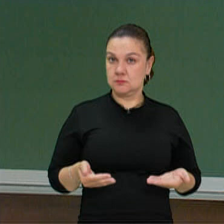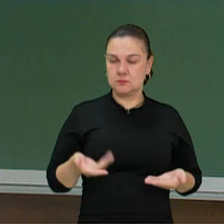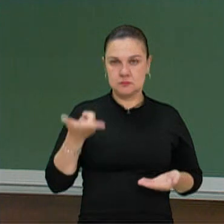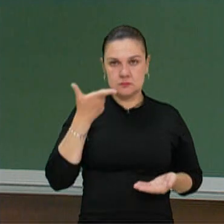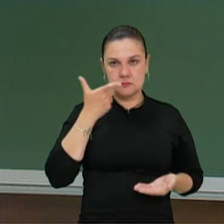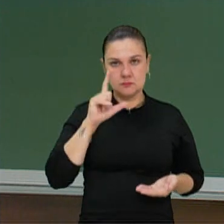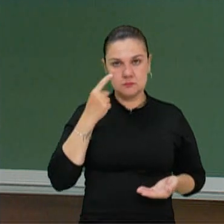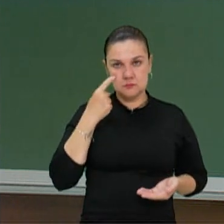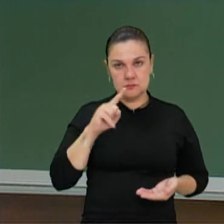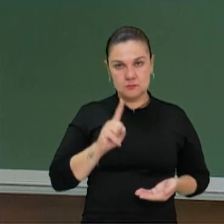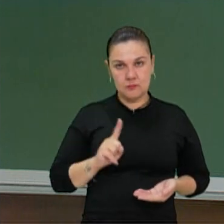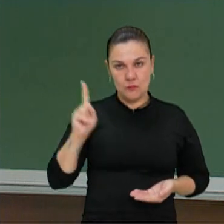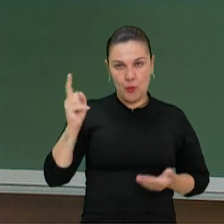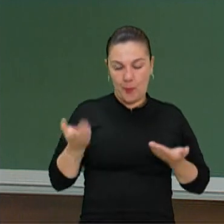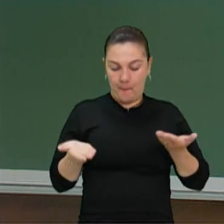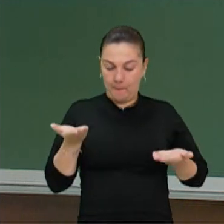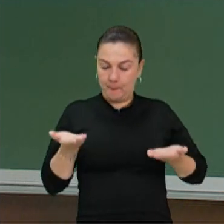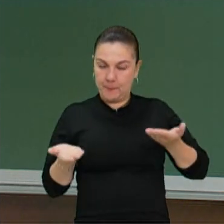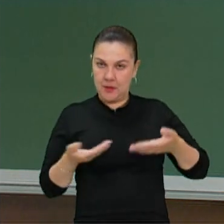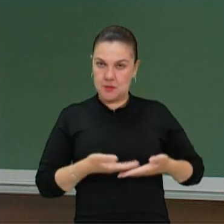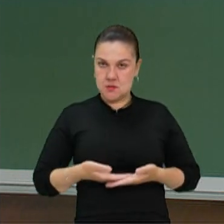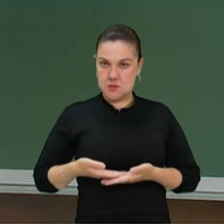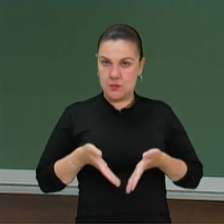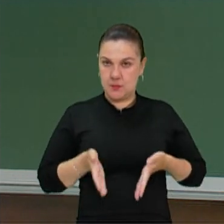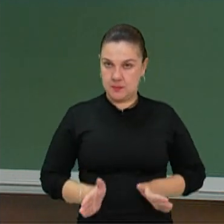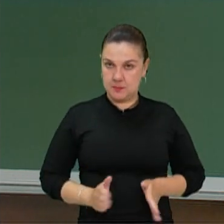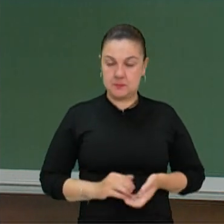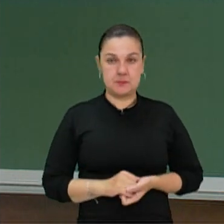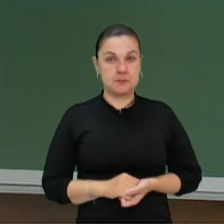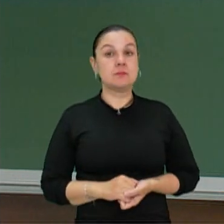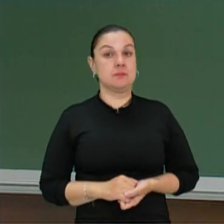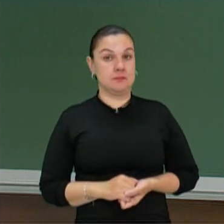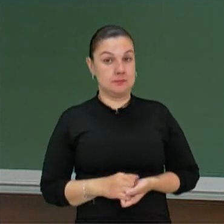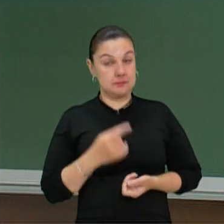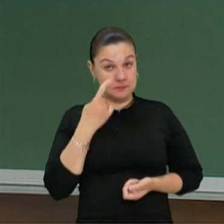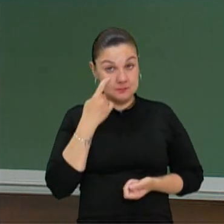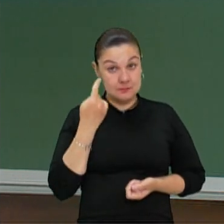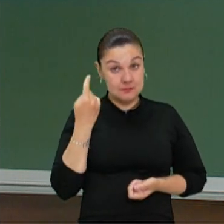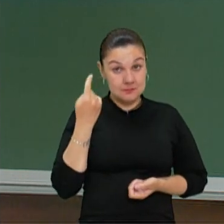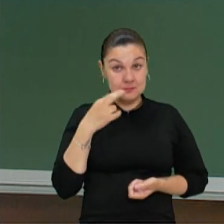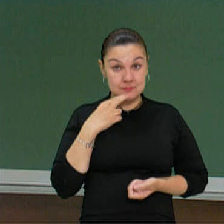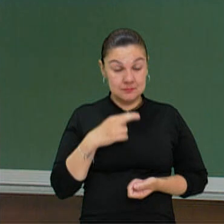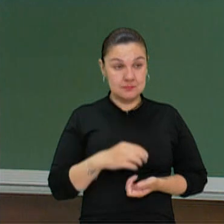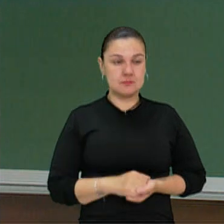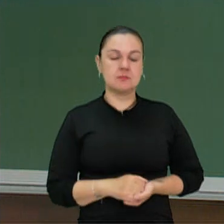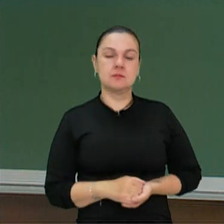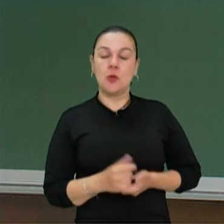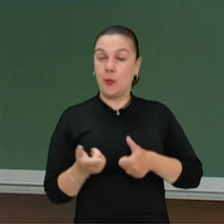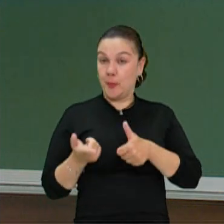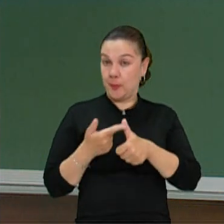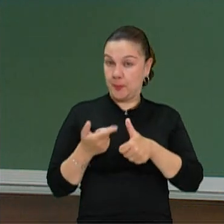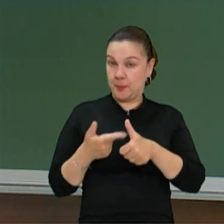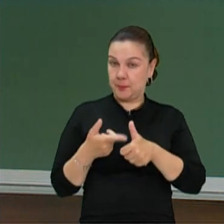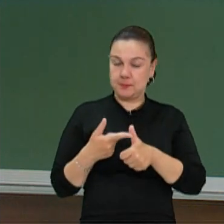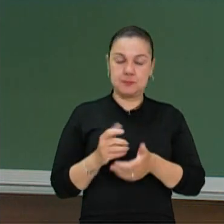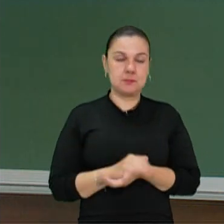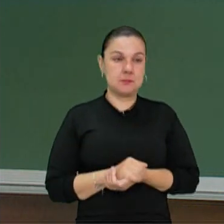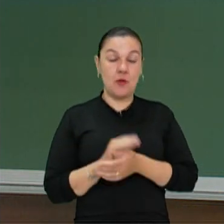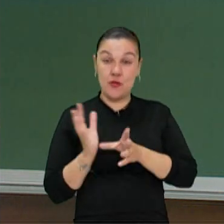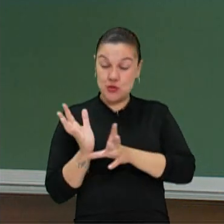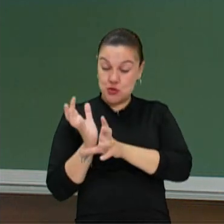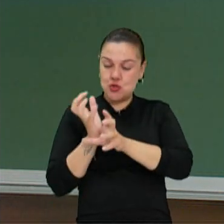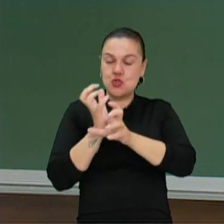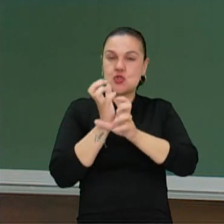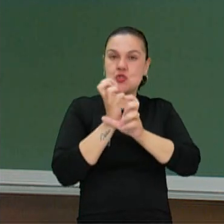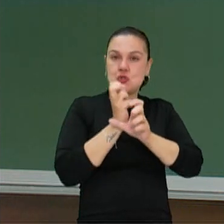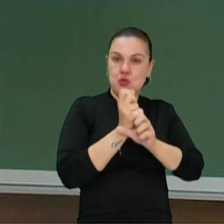aí, descobriu qual foi o peso médio desses bebês? Vamos ver lá? Então, primeiro passo, eu vou